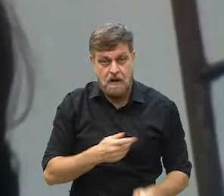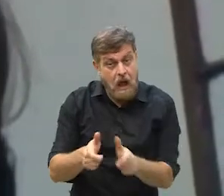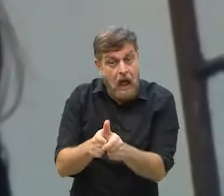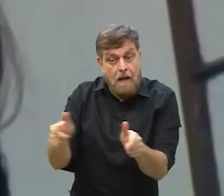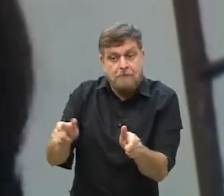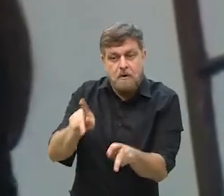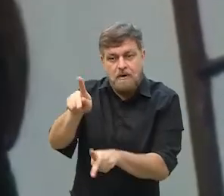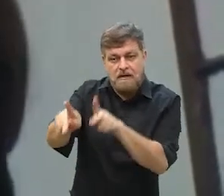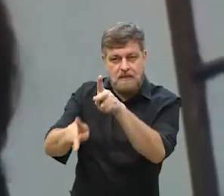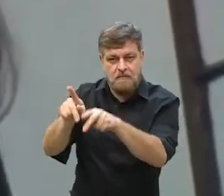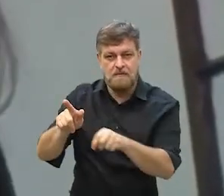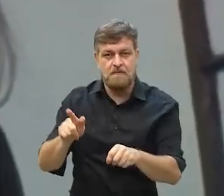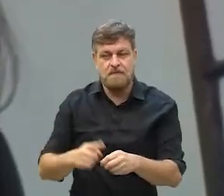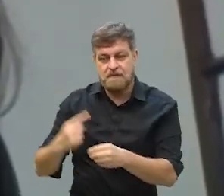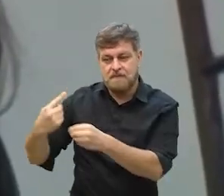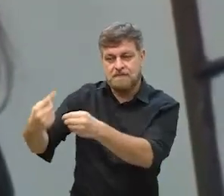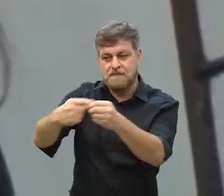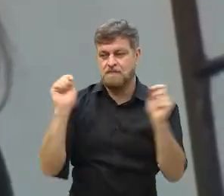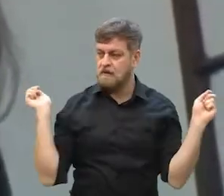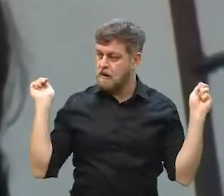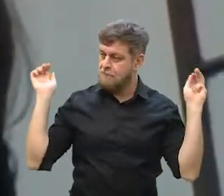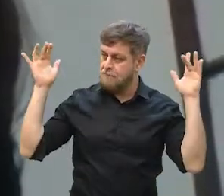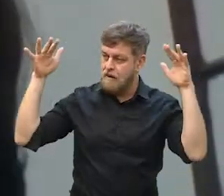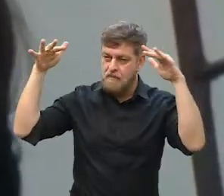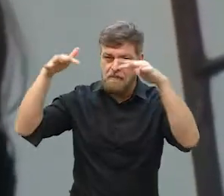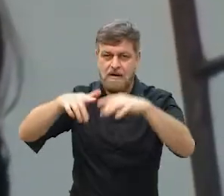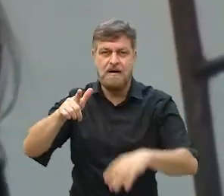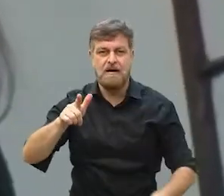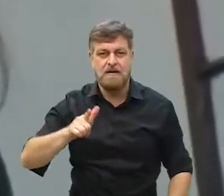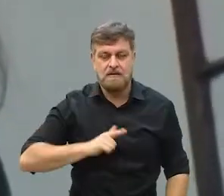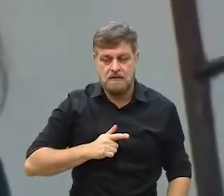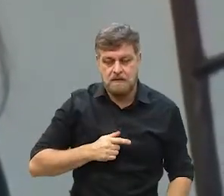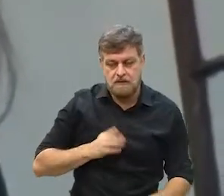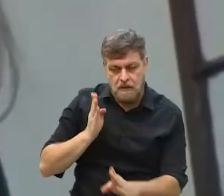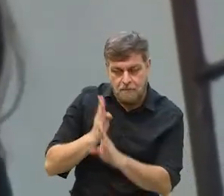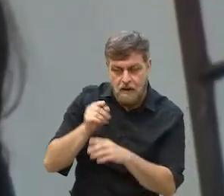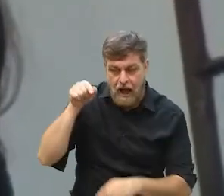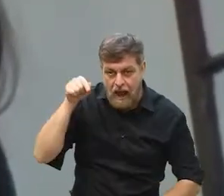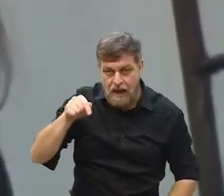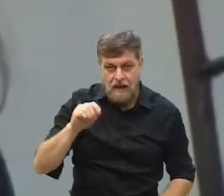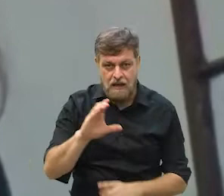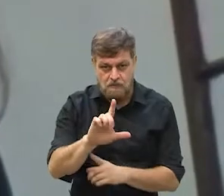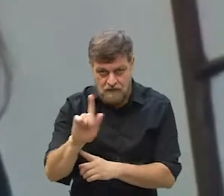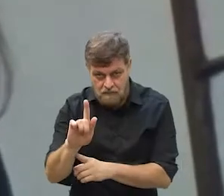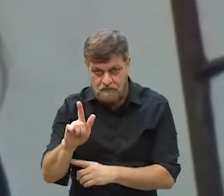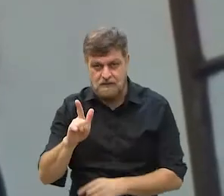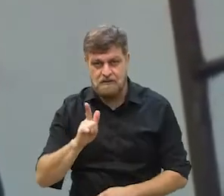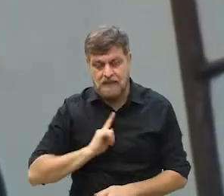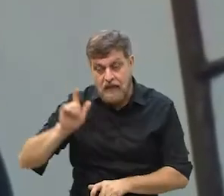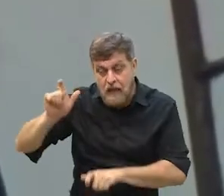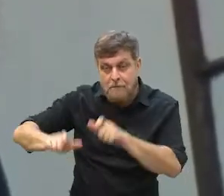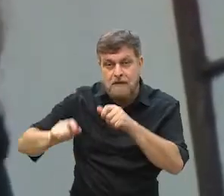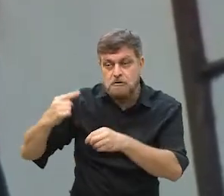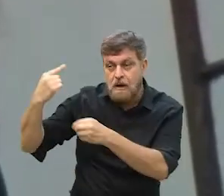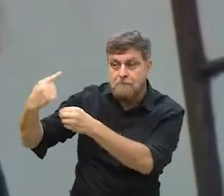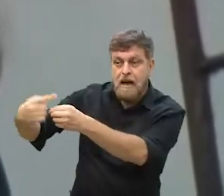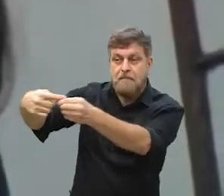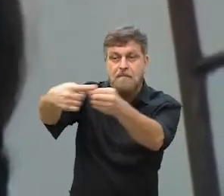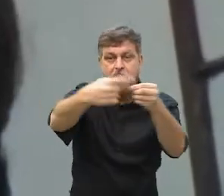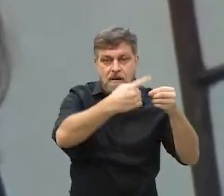moradores migrantes, então a gente tem uma corrente migratória muito forte dentro do próprio município e